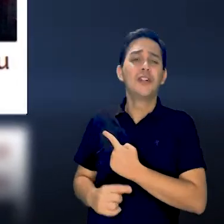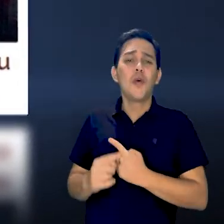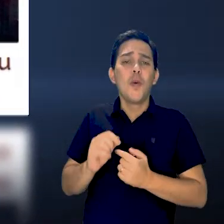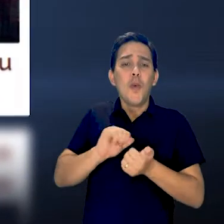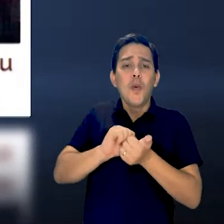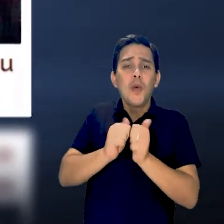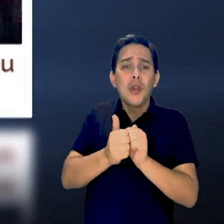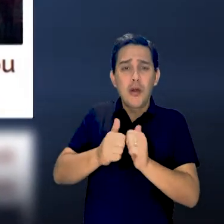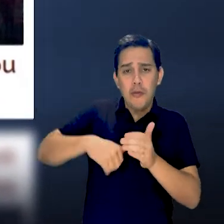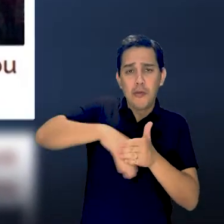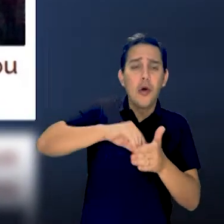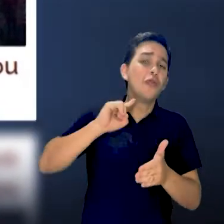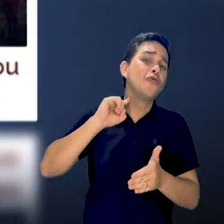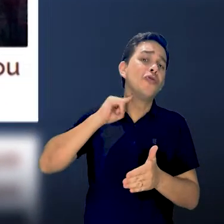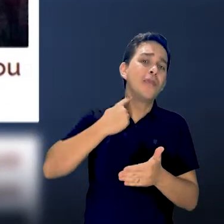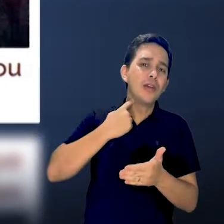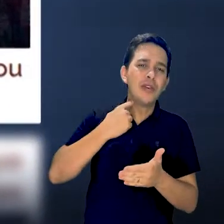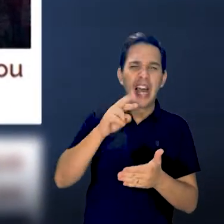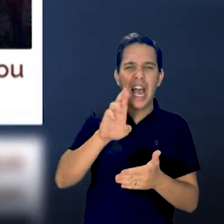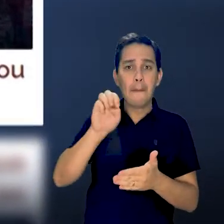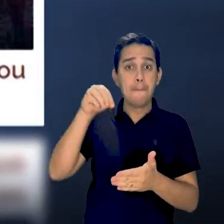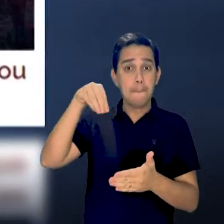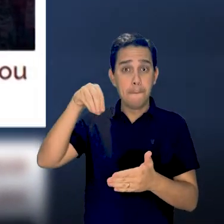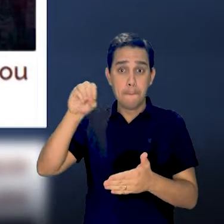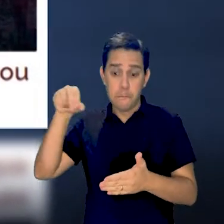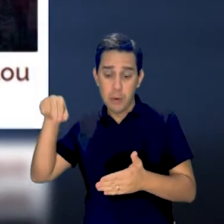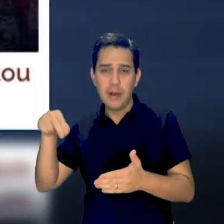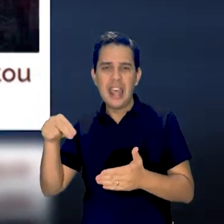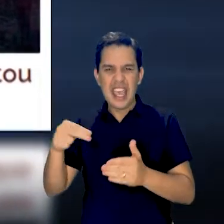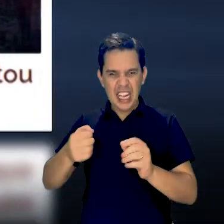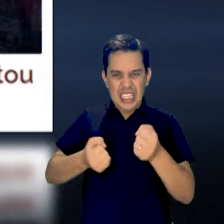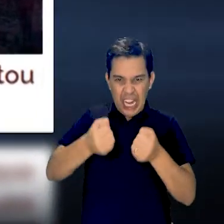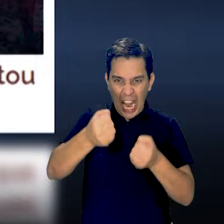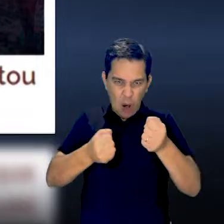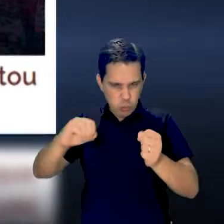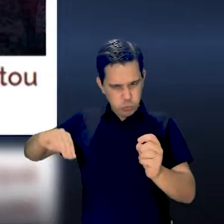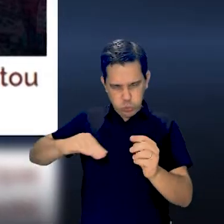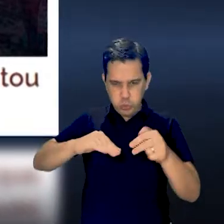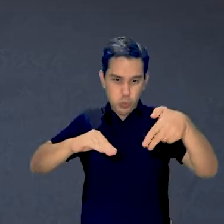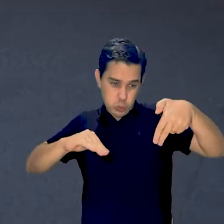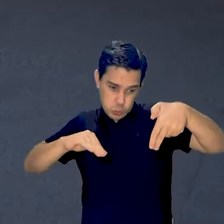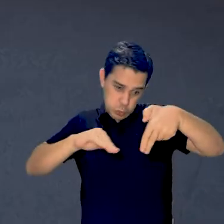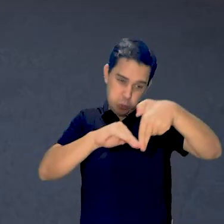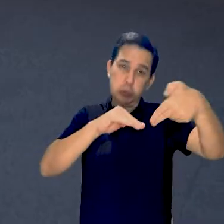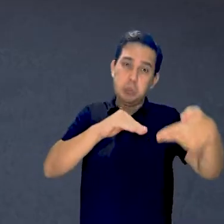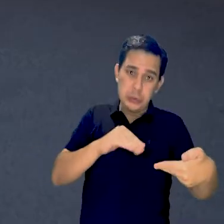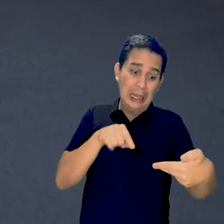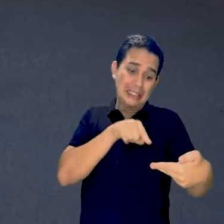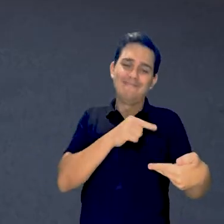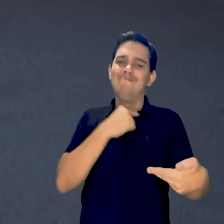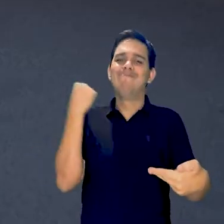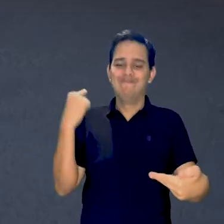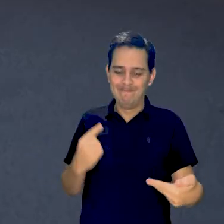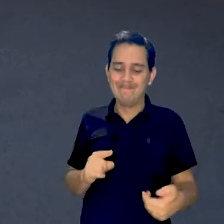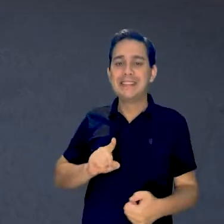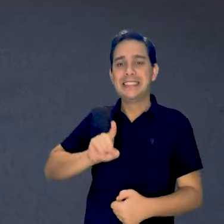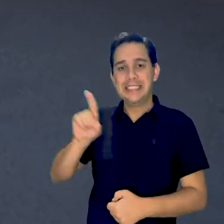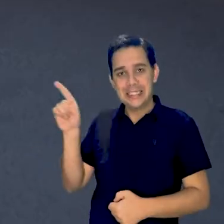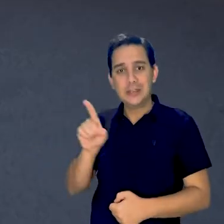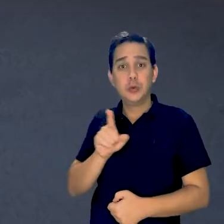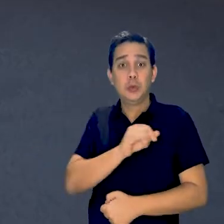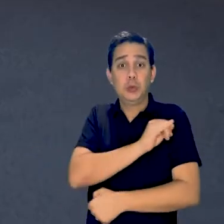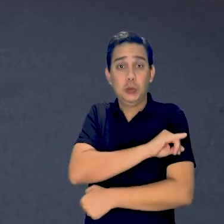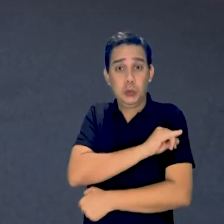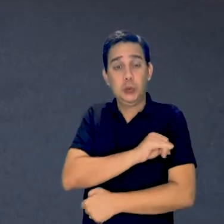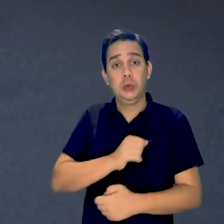Flamengo, Ramon Ramos Lima, após o atleta atropelar o entregador Jonatas Davi dos Santos em acidente ocorrido na Barra da Tijuca,